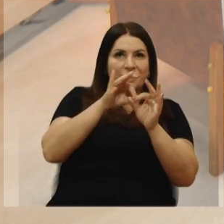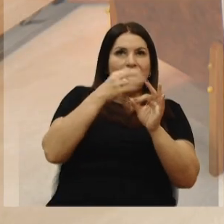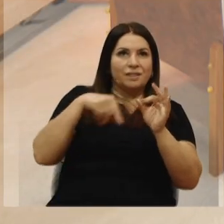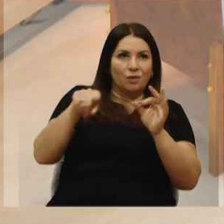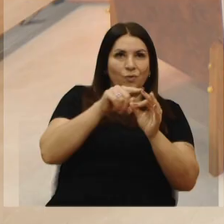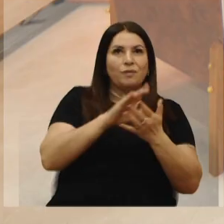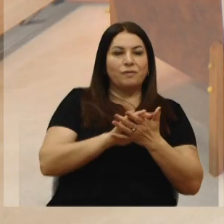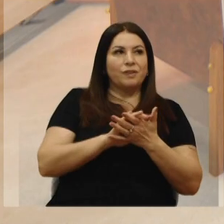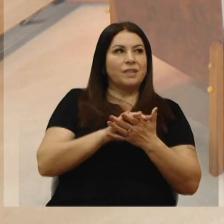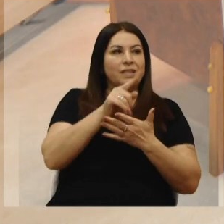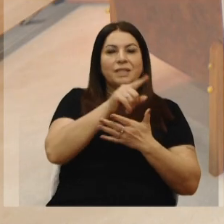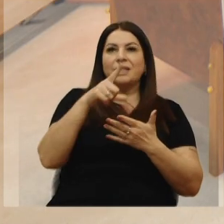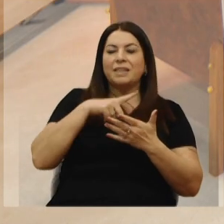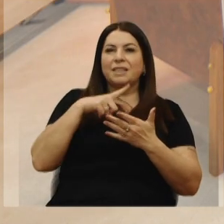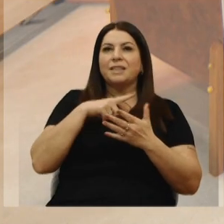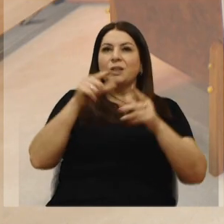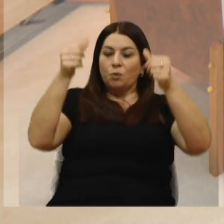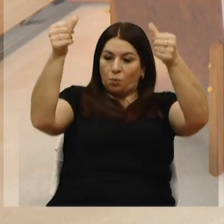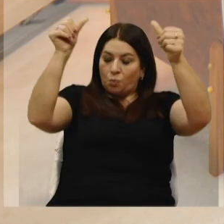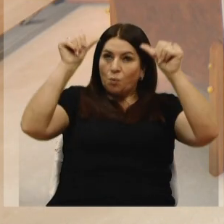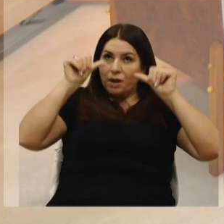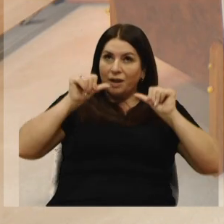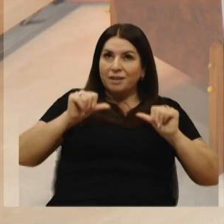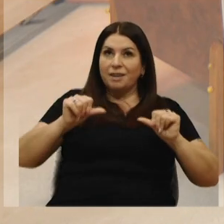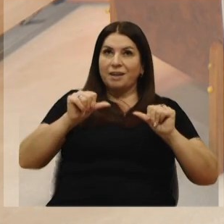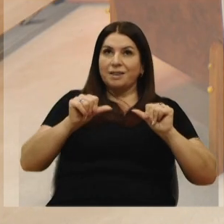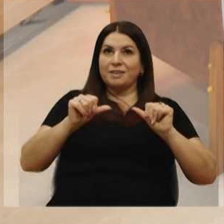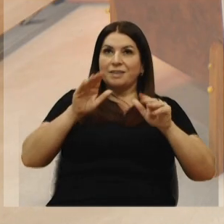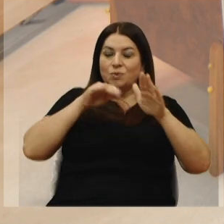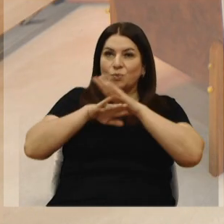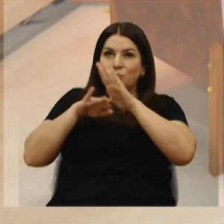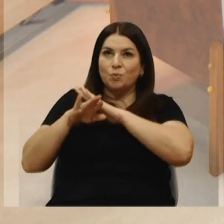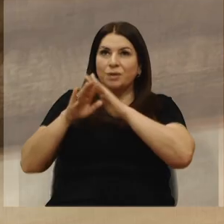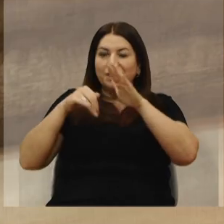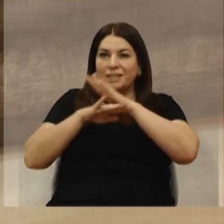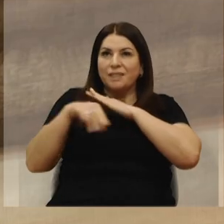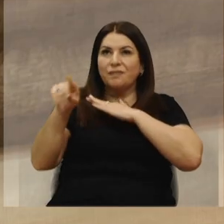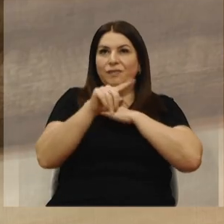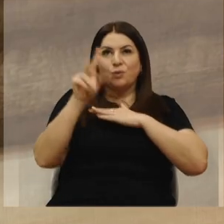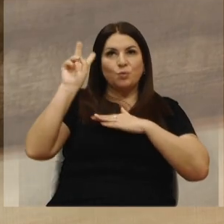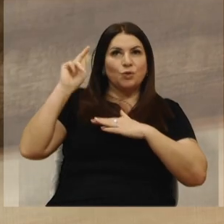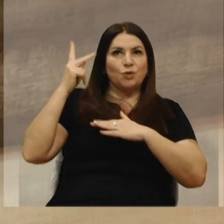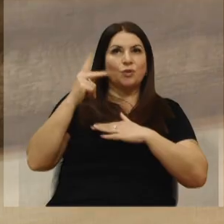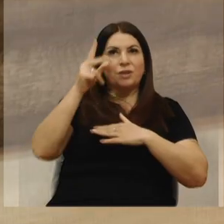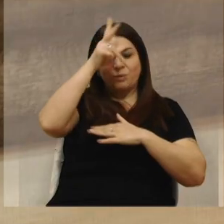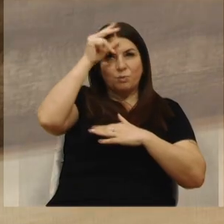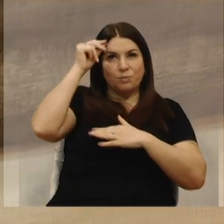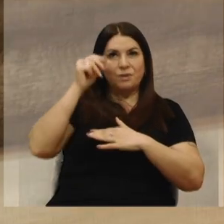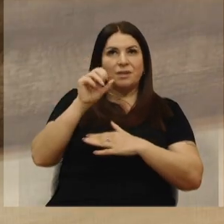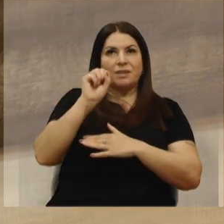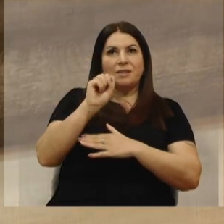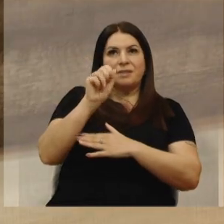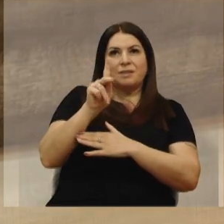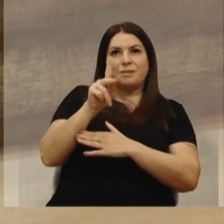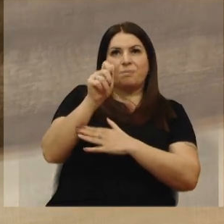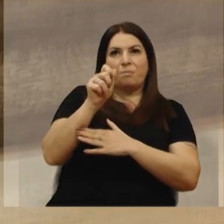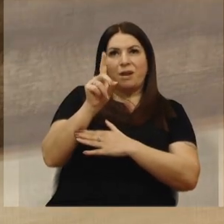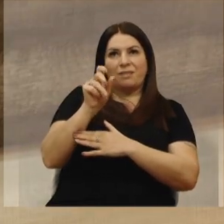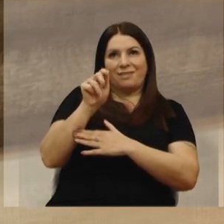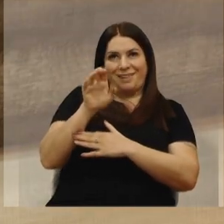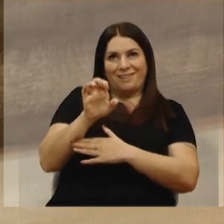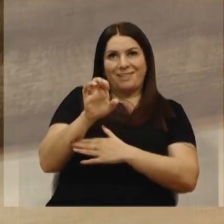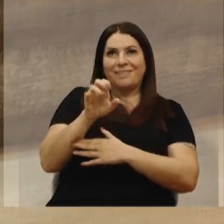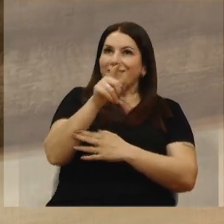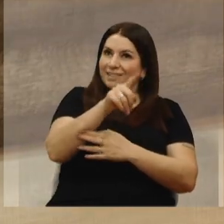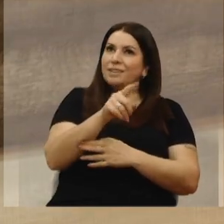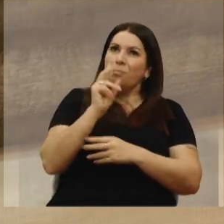concomitantemente à festa em si. Sim. E aqui tem o cartaz do acervo do Arquivo Histórico Municipal João Espadari Adame. Quer dizer, isso